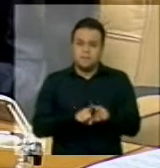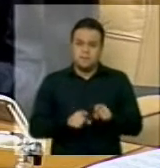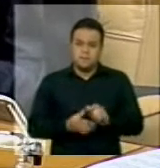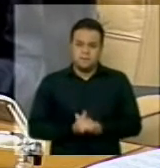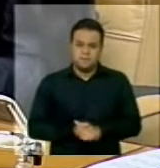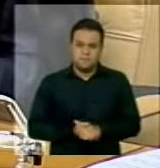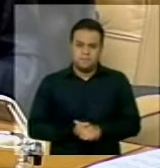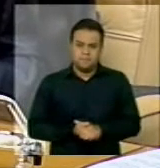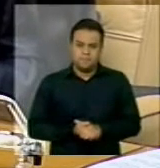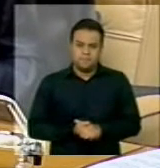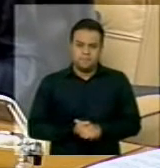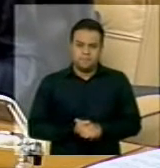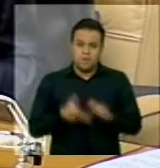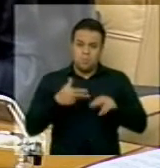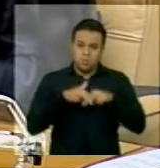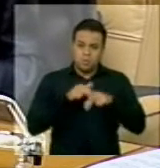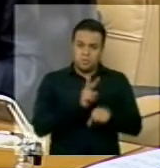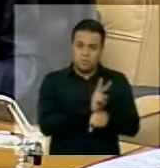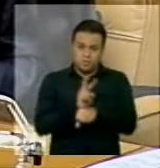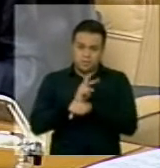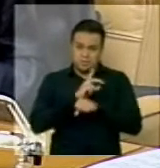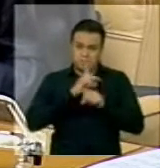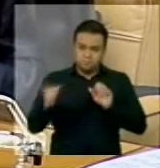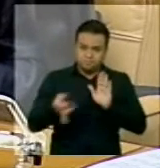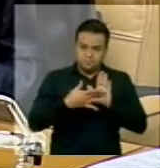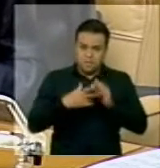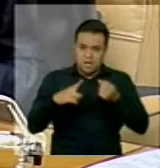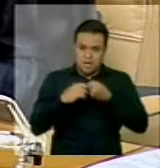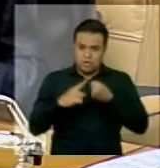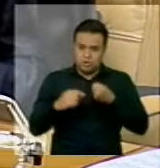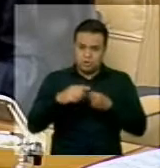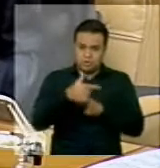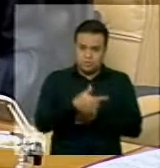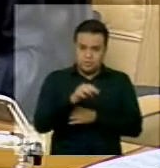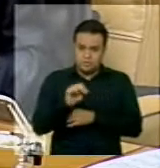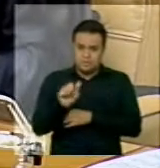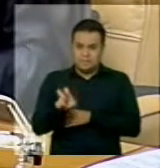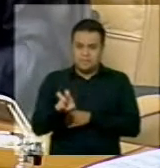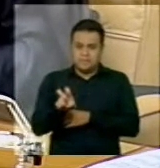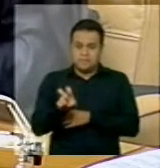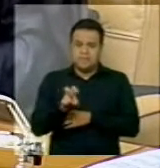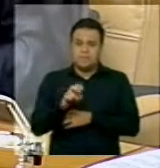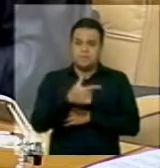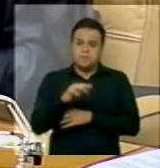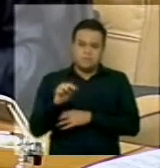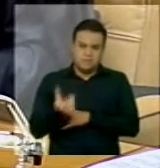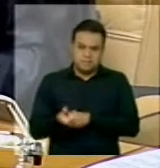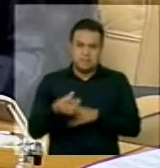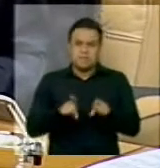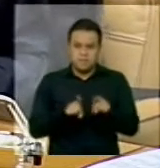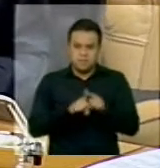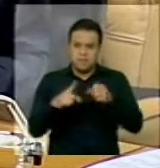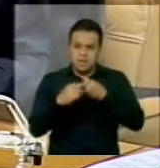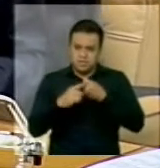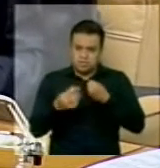Evidenciada essa proteção nos artigos 215 e 216 da Constituição, bem como no artigo 68